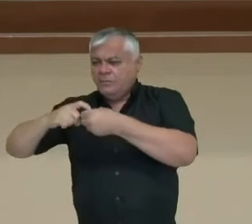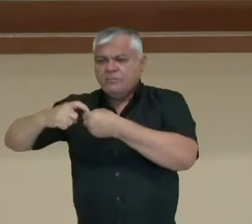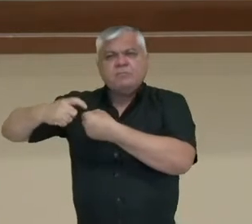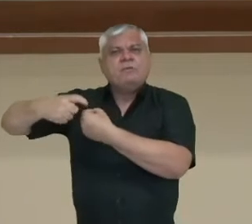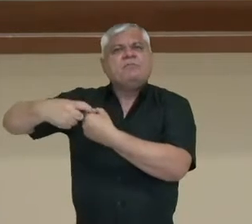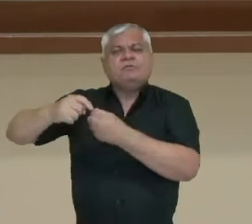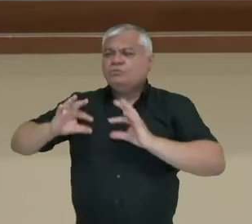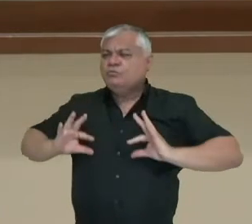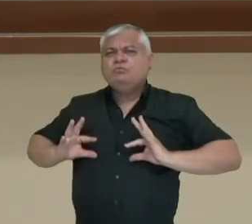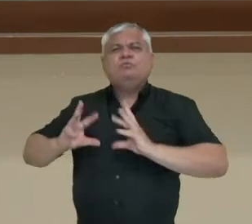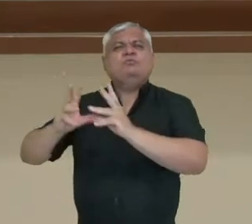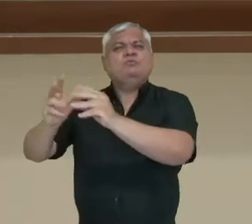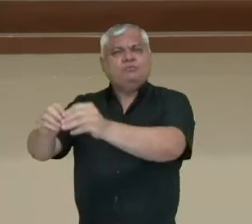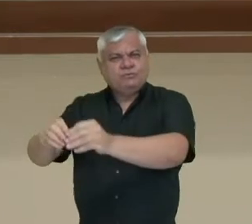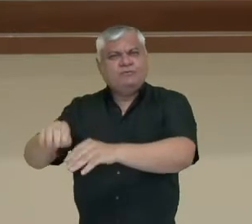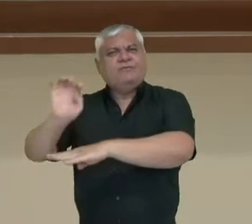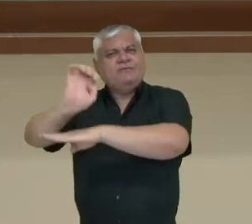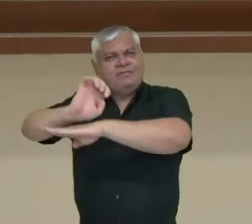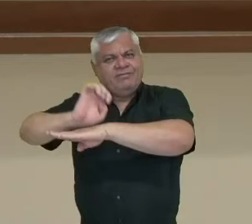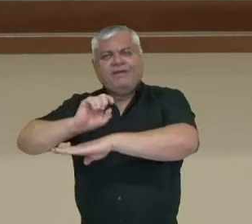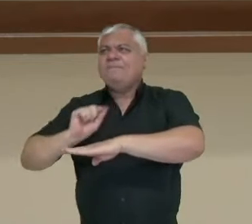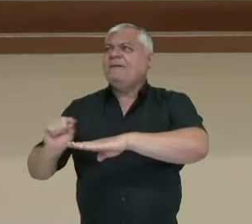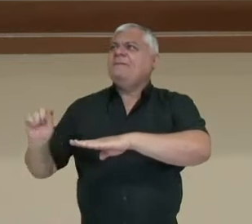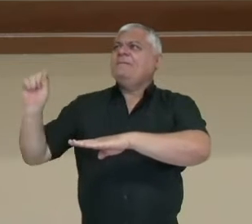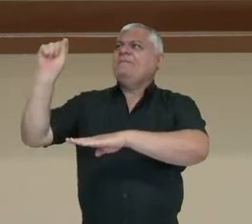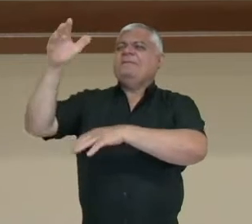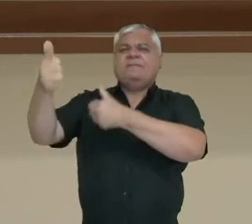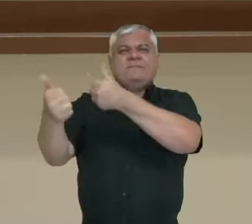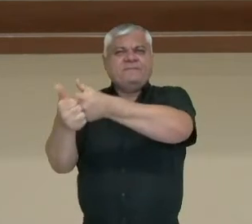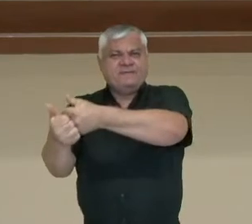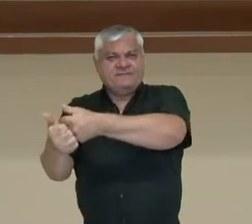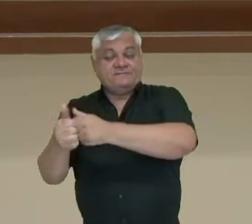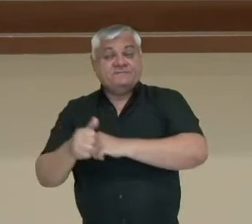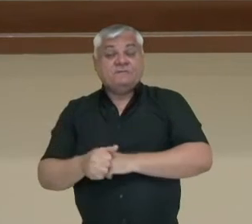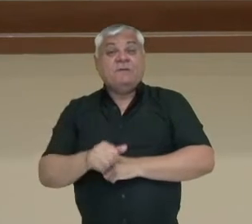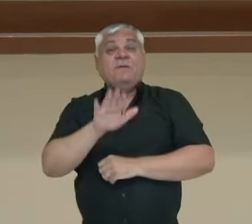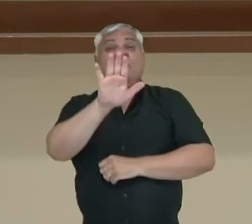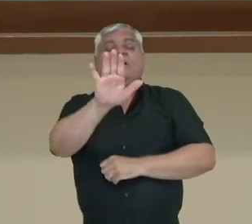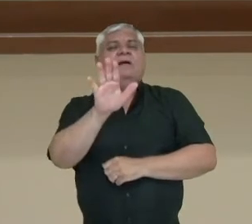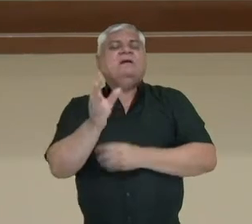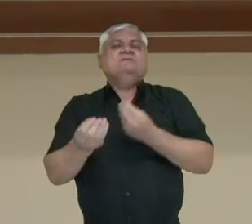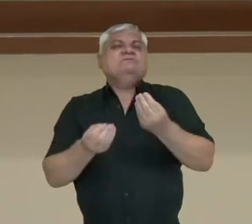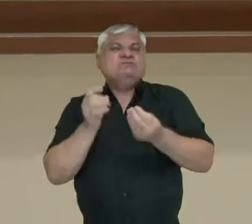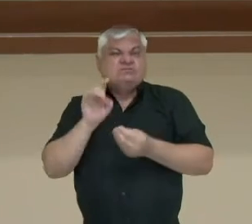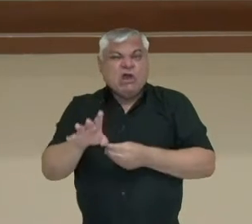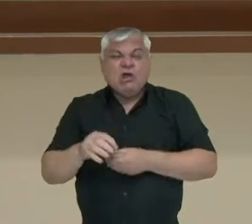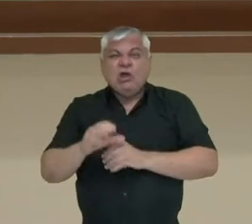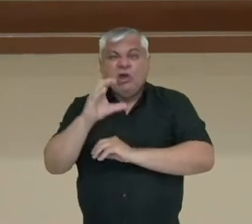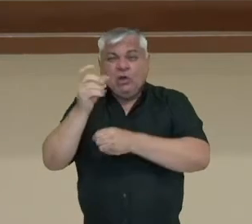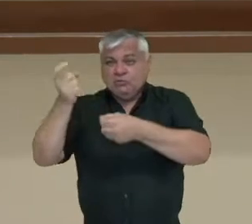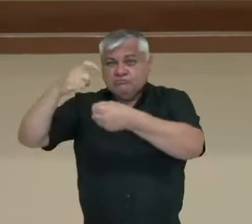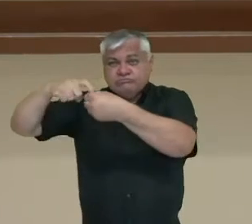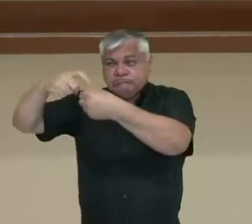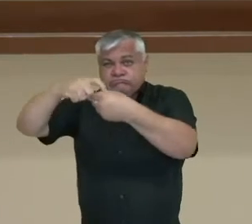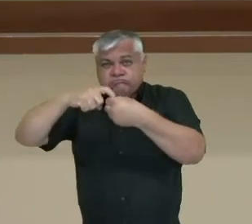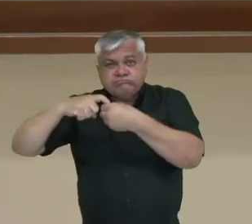em todo o interior do estado tem uma sua cooperativa próxima ali. Mas não existem apenas as